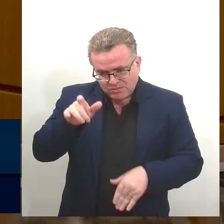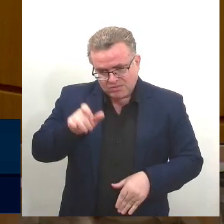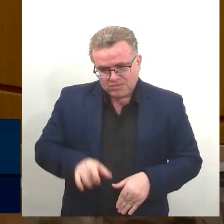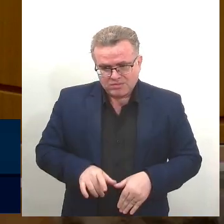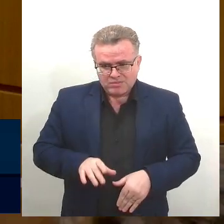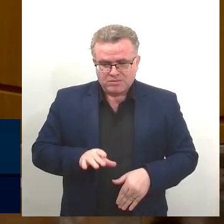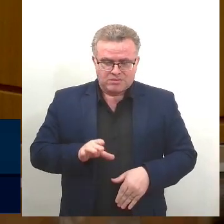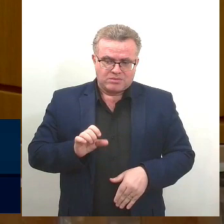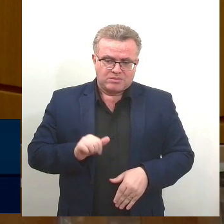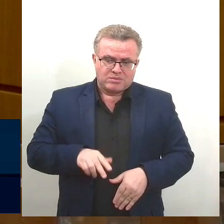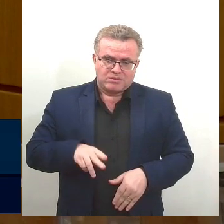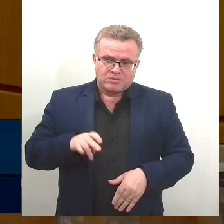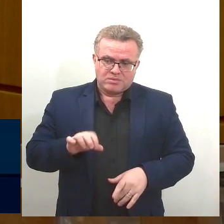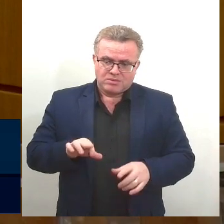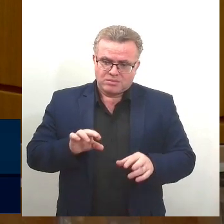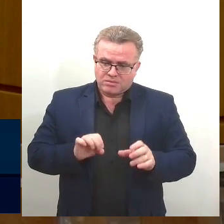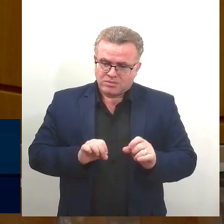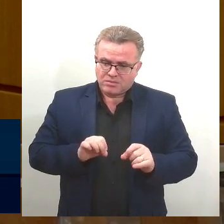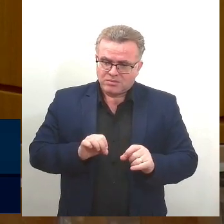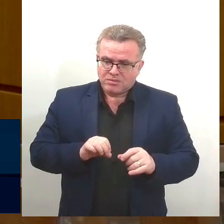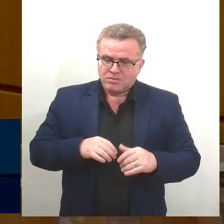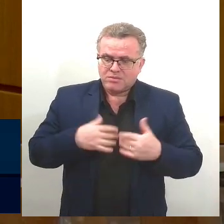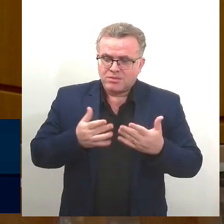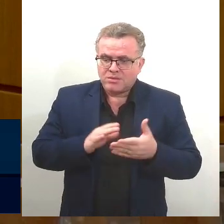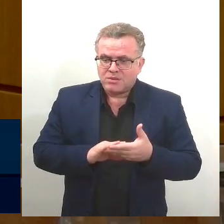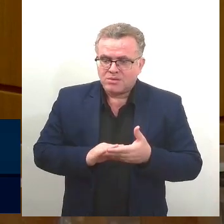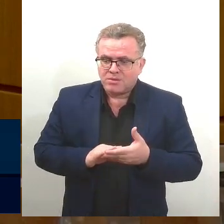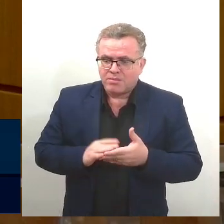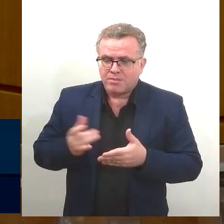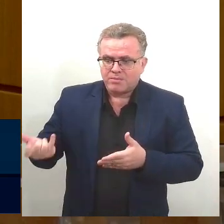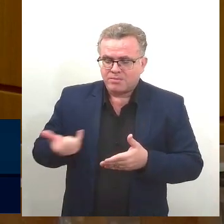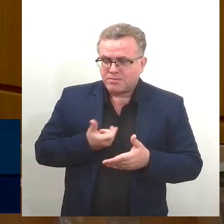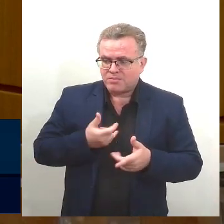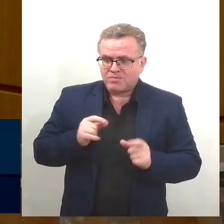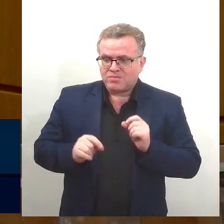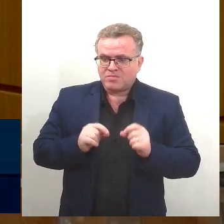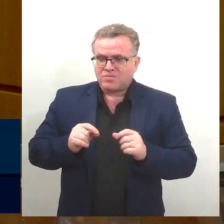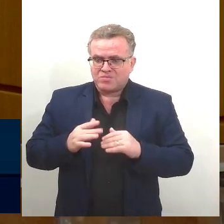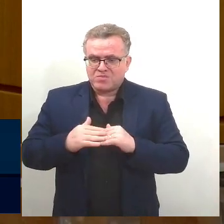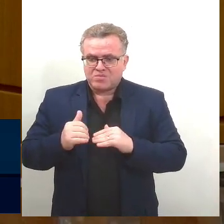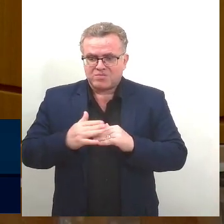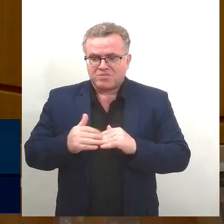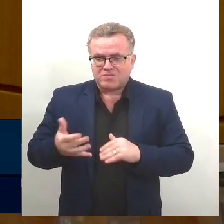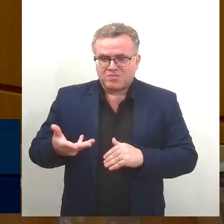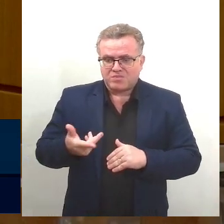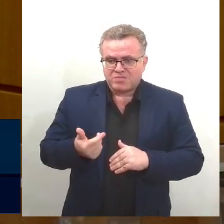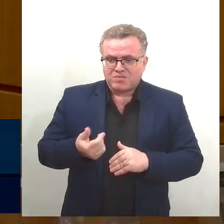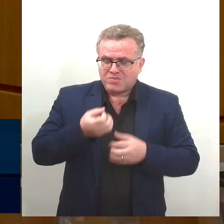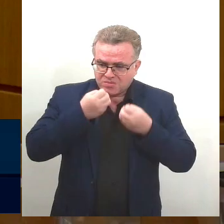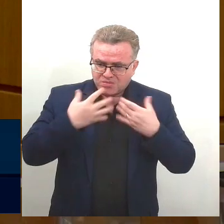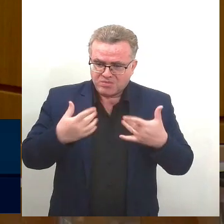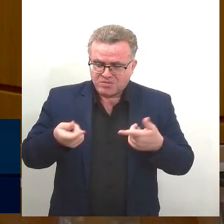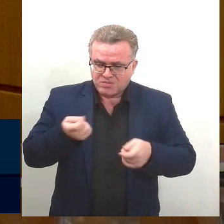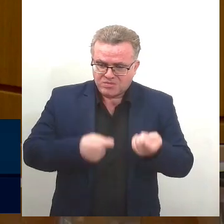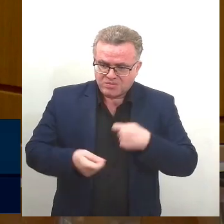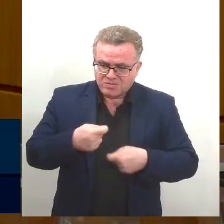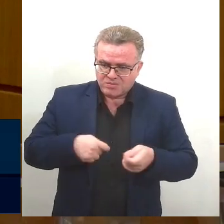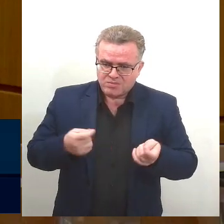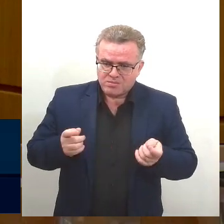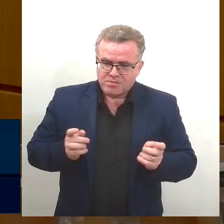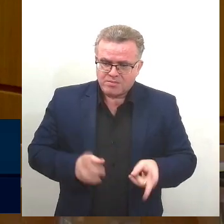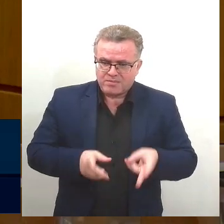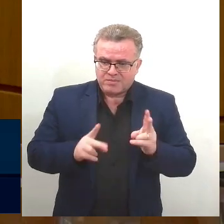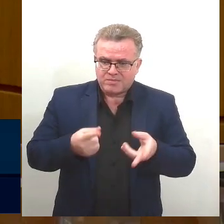Marquinho nos proporcionou e aos bons negócios que ele também tem trazido para a gente aqui